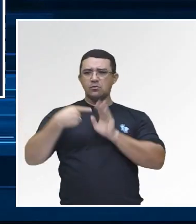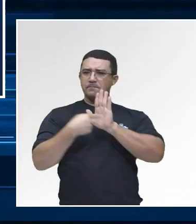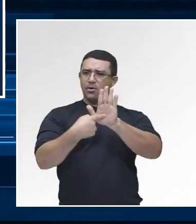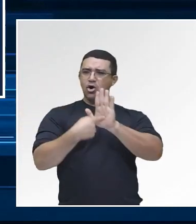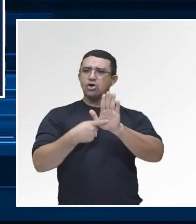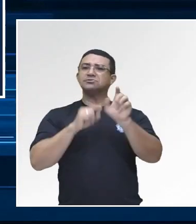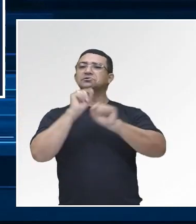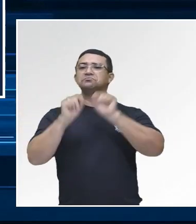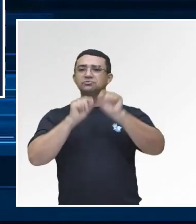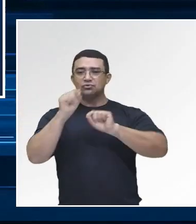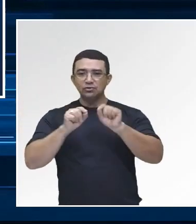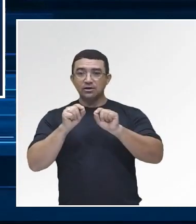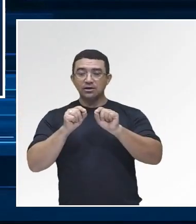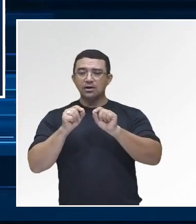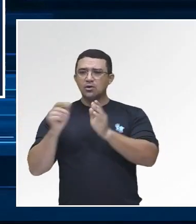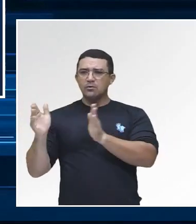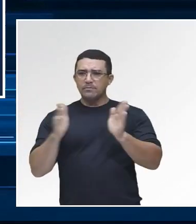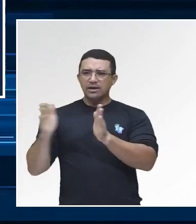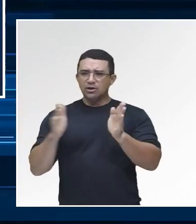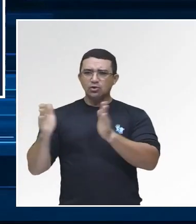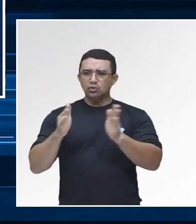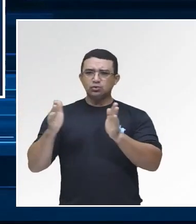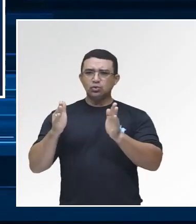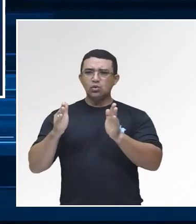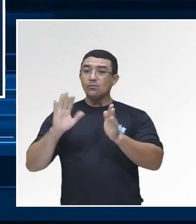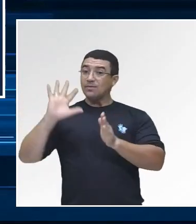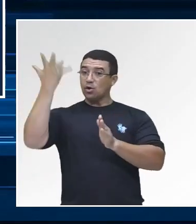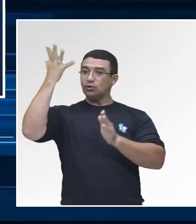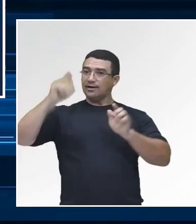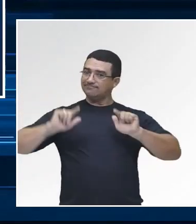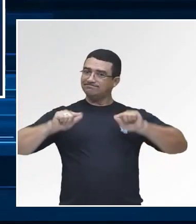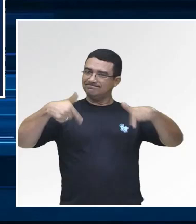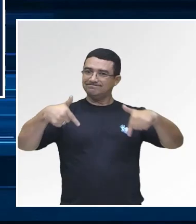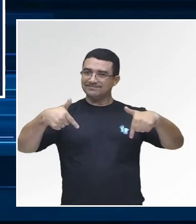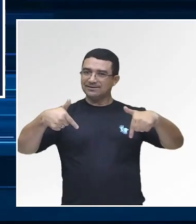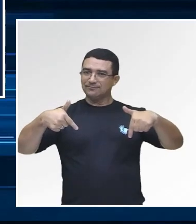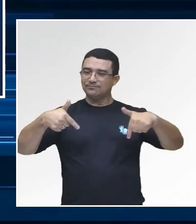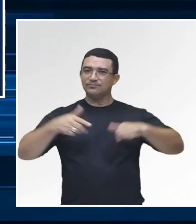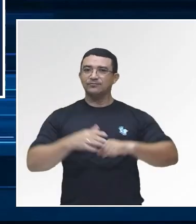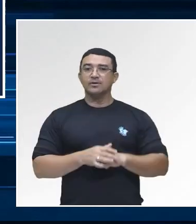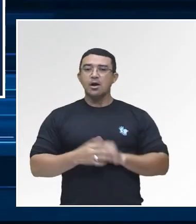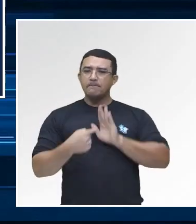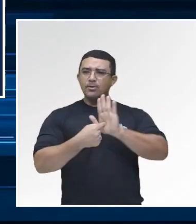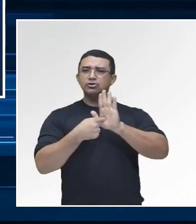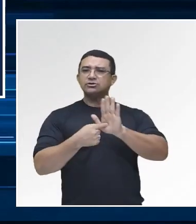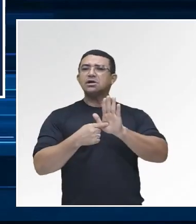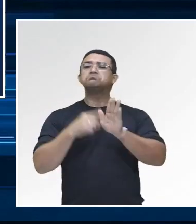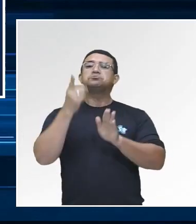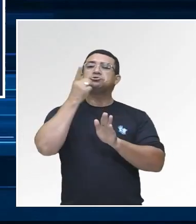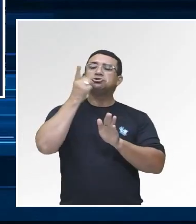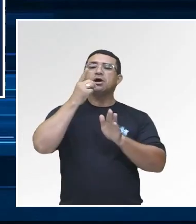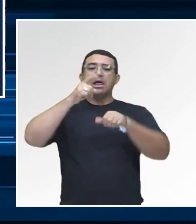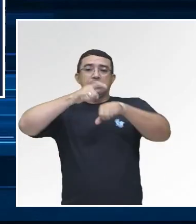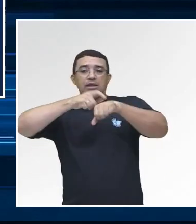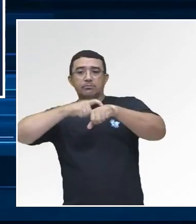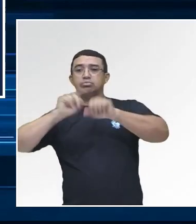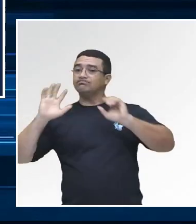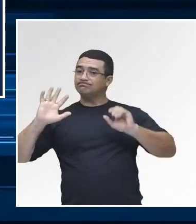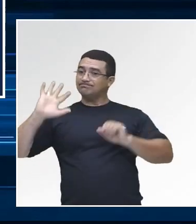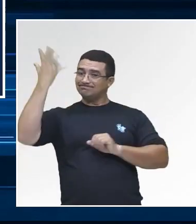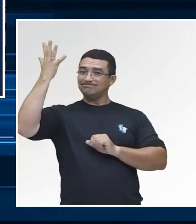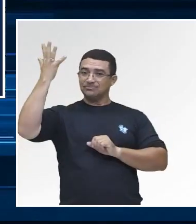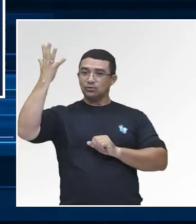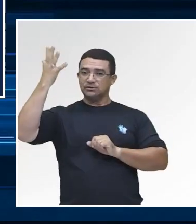duração em que se dá a ação, né? Buscando quando ela aconteceu, né? É se encontrar